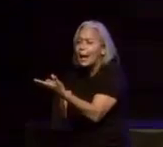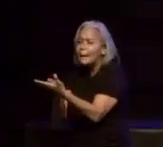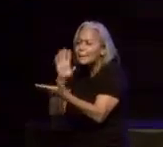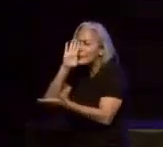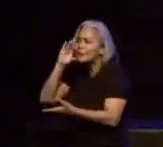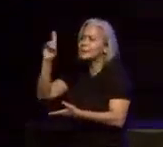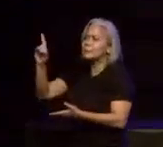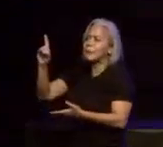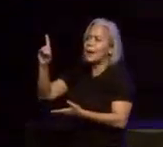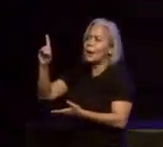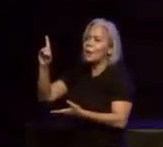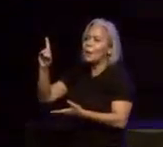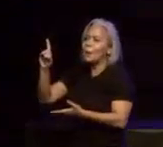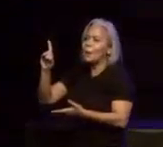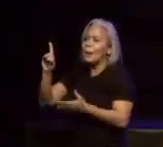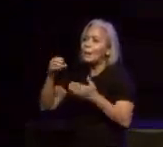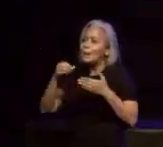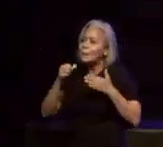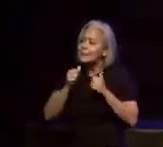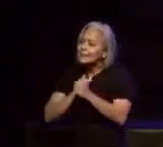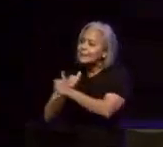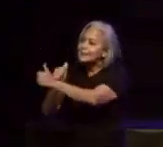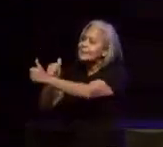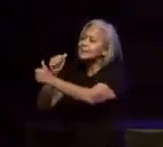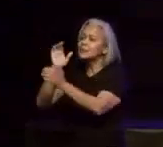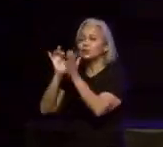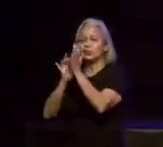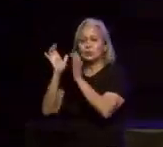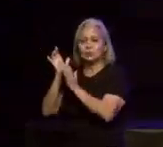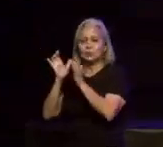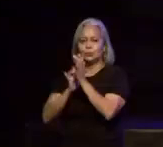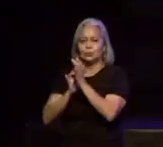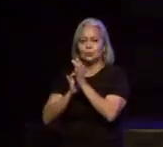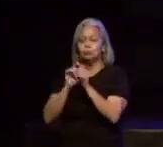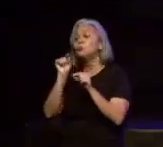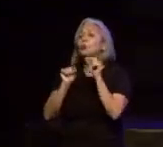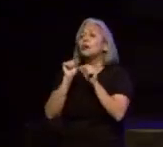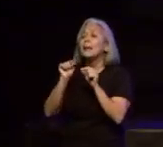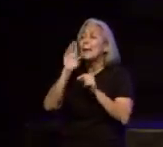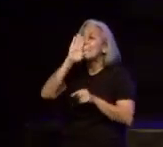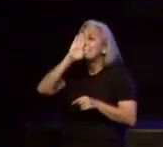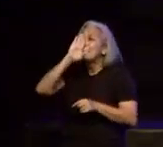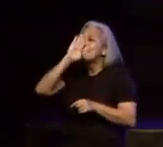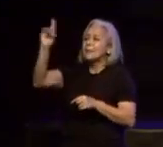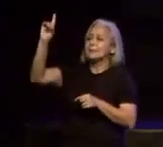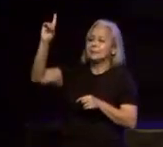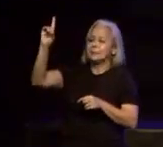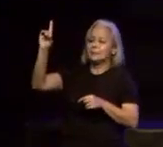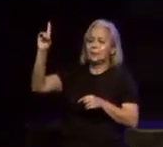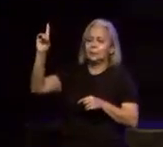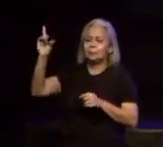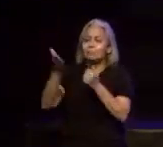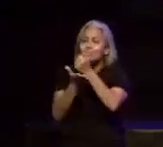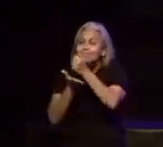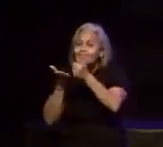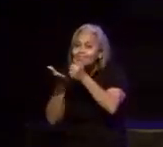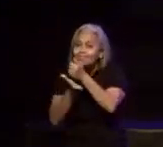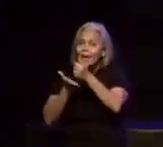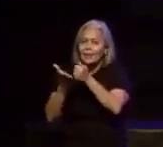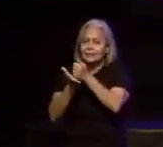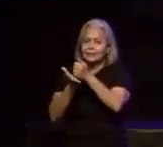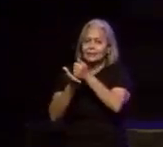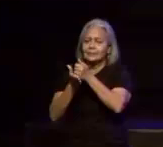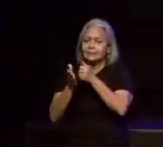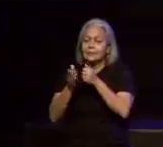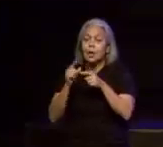que é central, o que não pode faltar, o que é fundamental? Porque eu não sei se você sabe, qualquer crença na